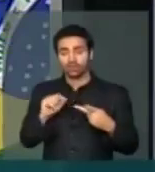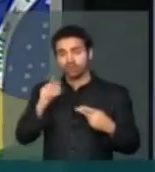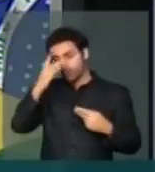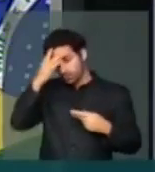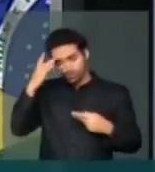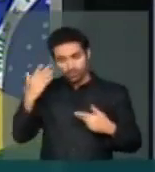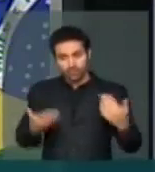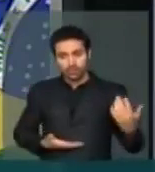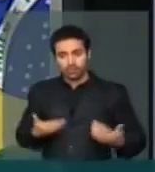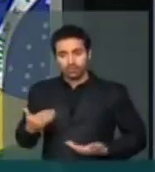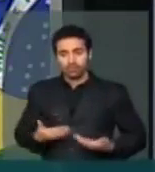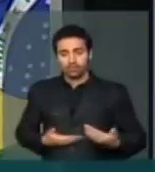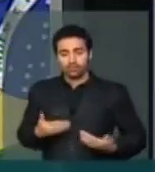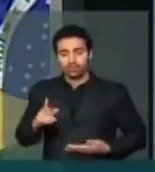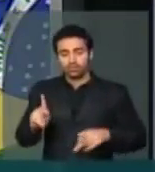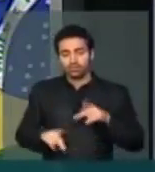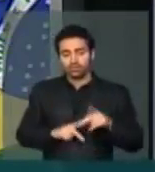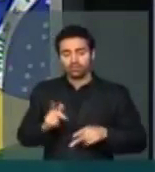funcionário público.